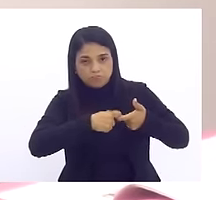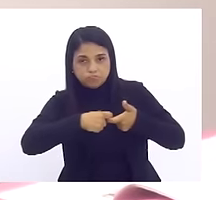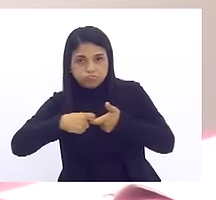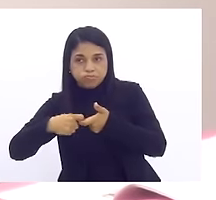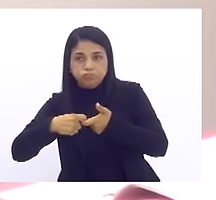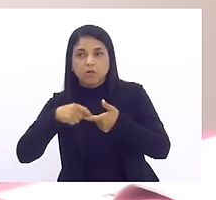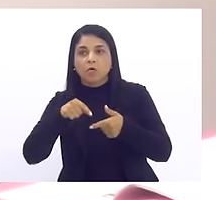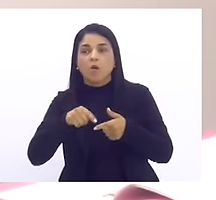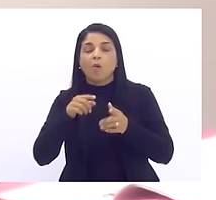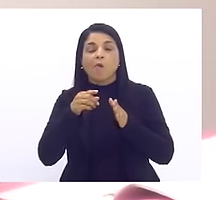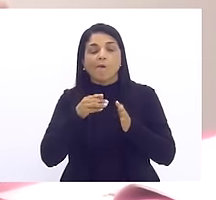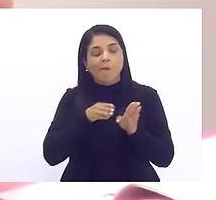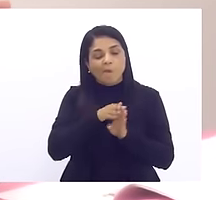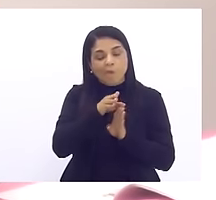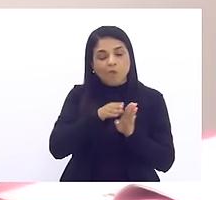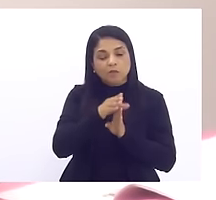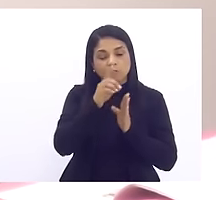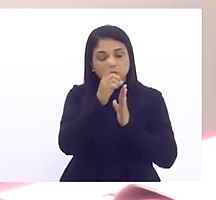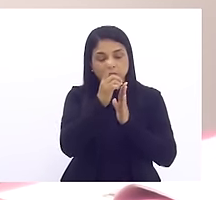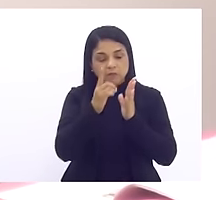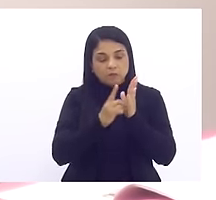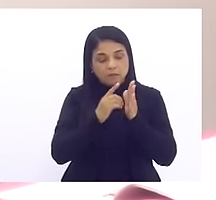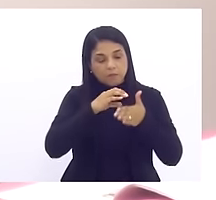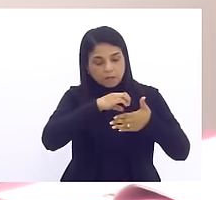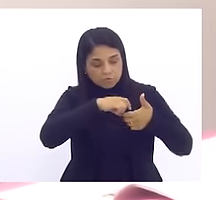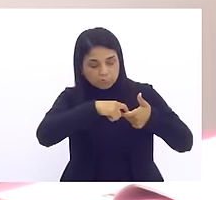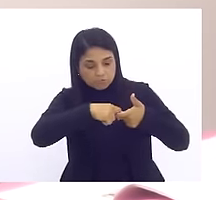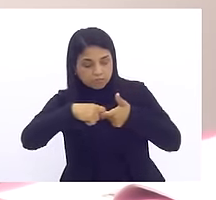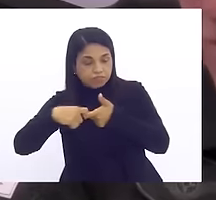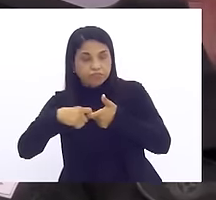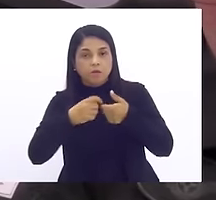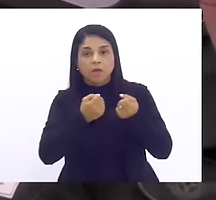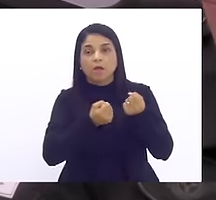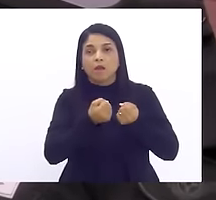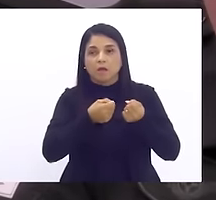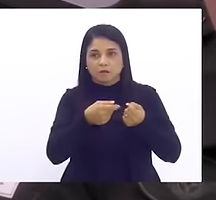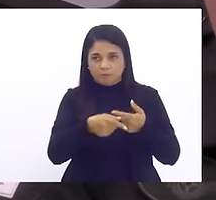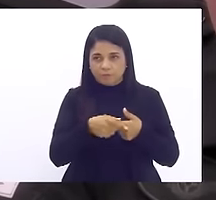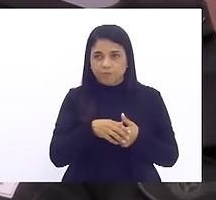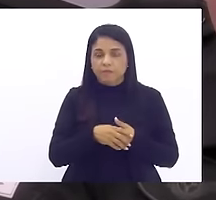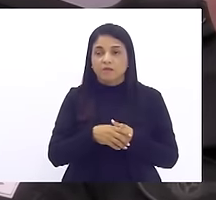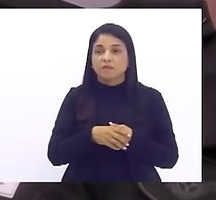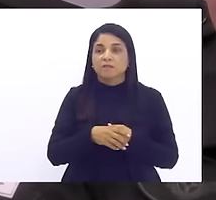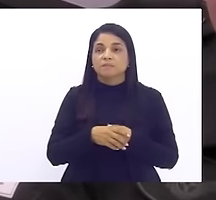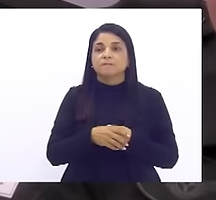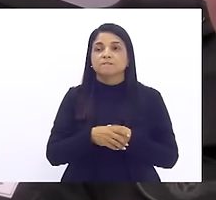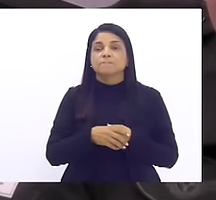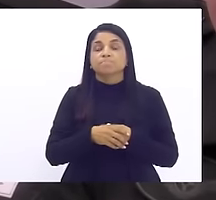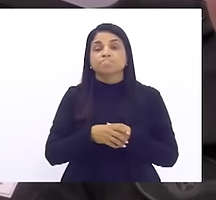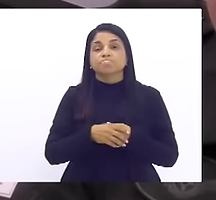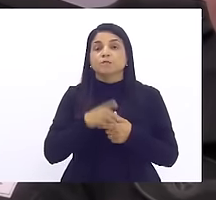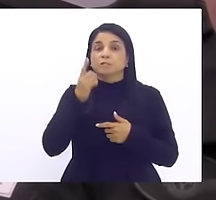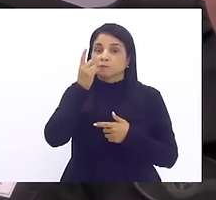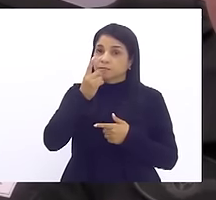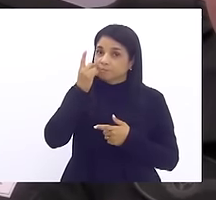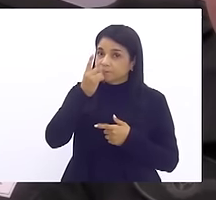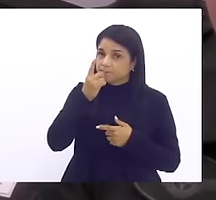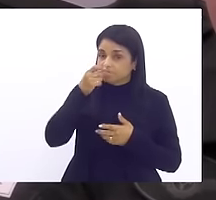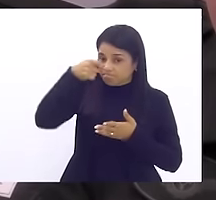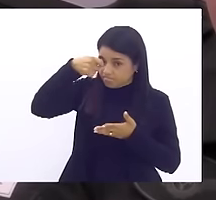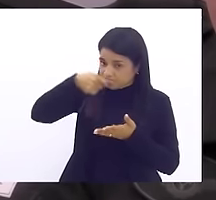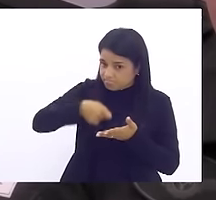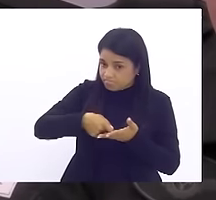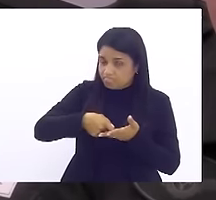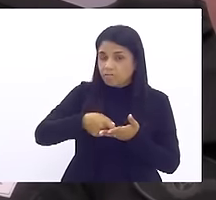a orientação do Detran para remoção de um veículo Deputado é de forma taxativa o artigo